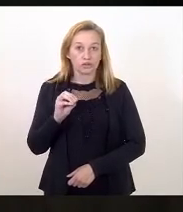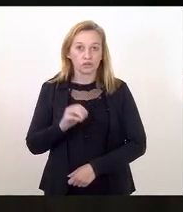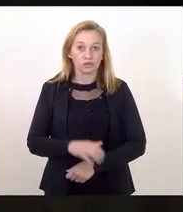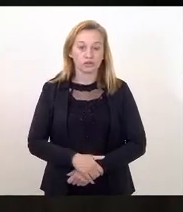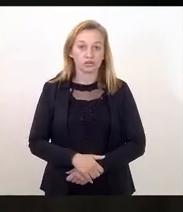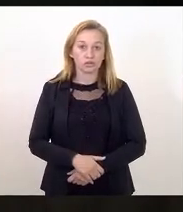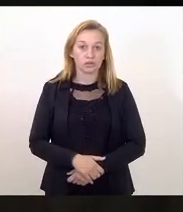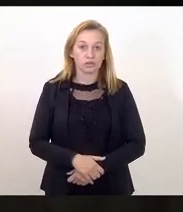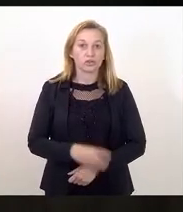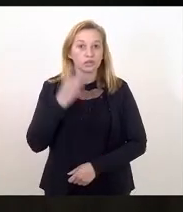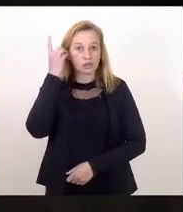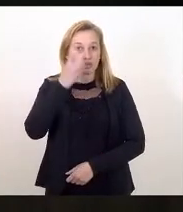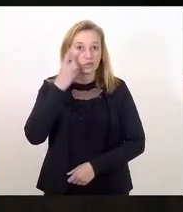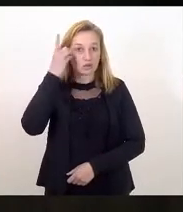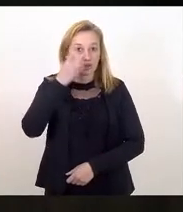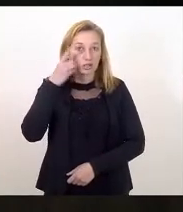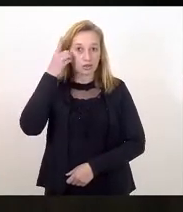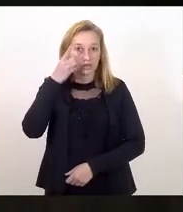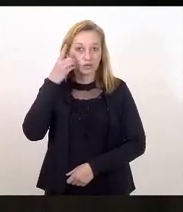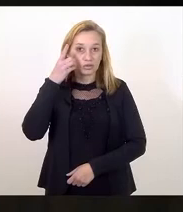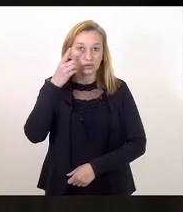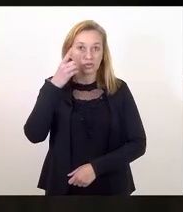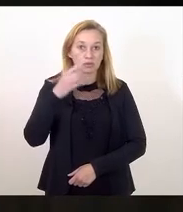Deputado Gustavo Schmidt.